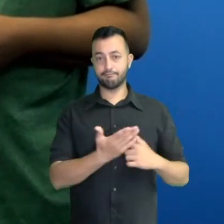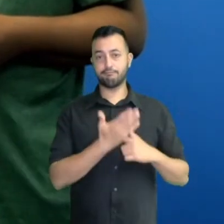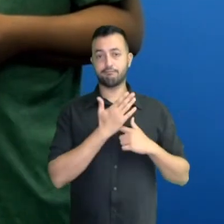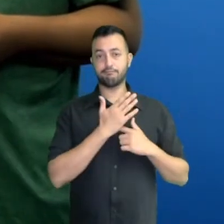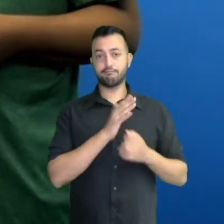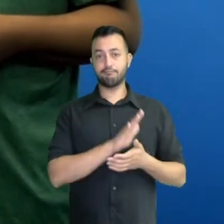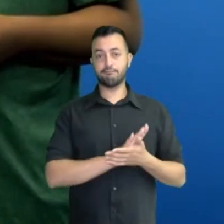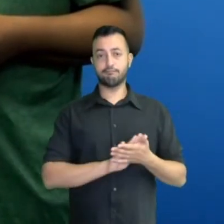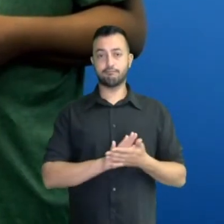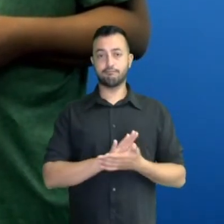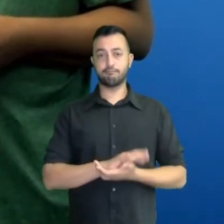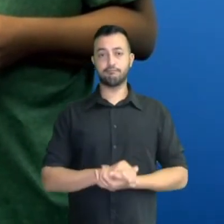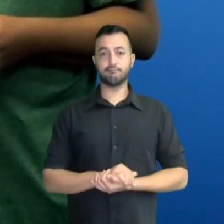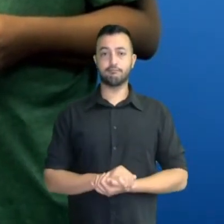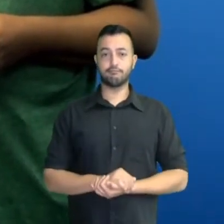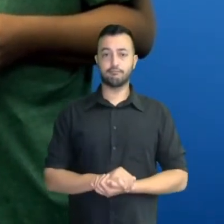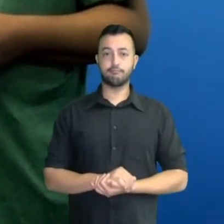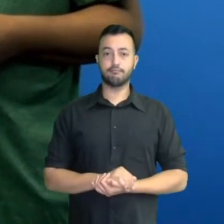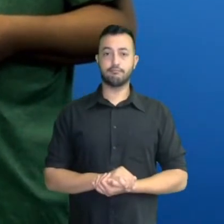condições.